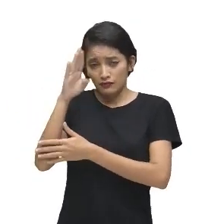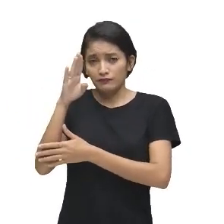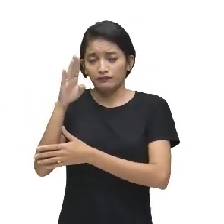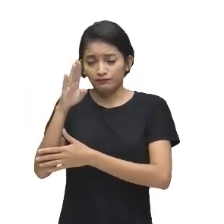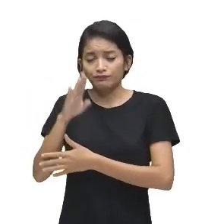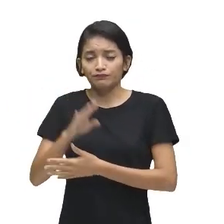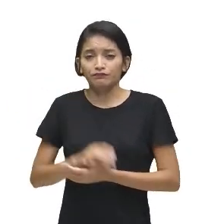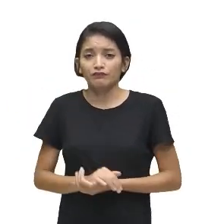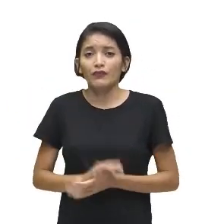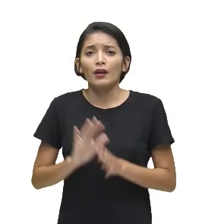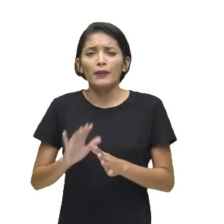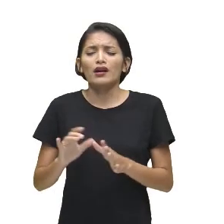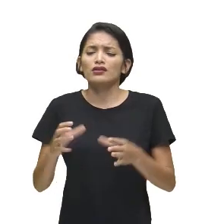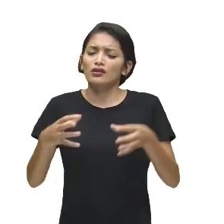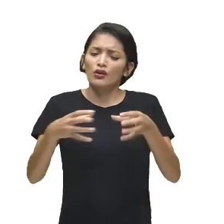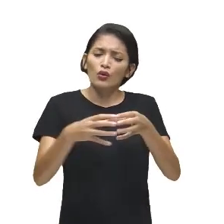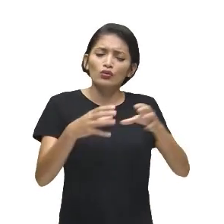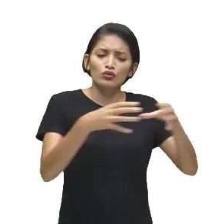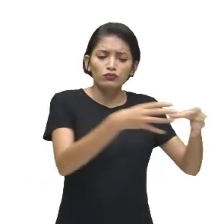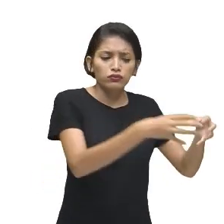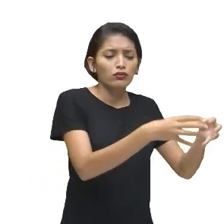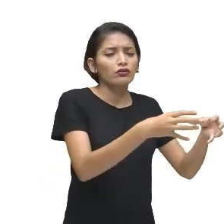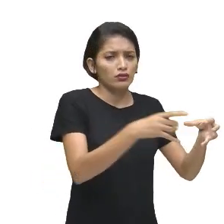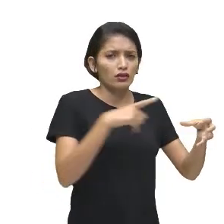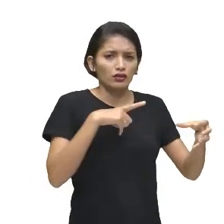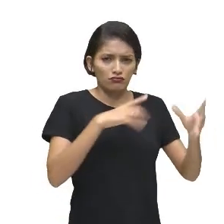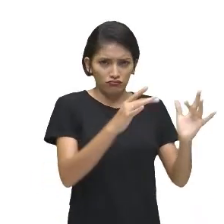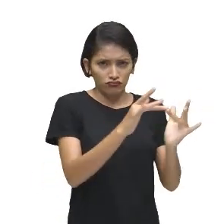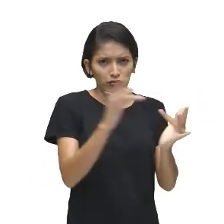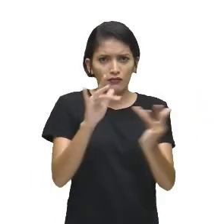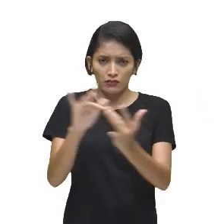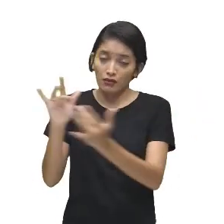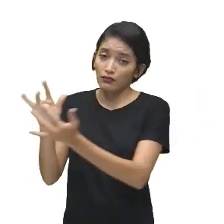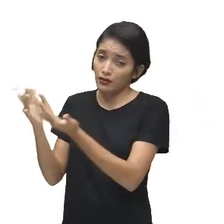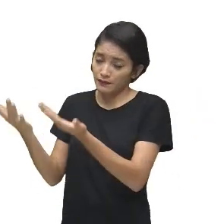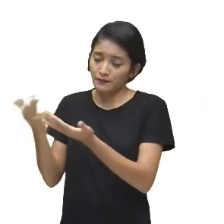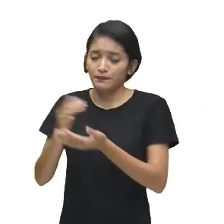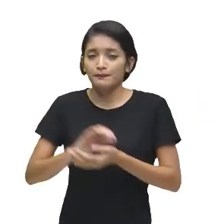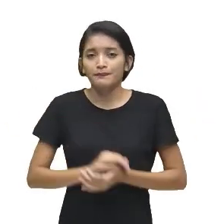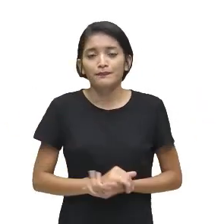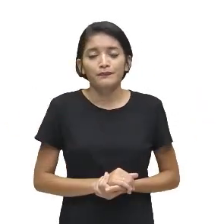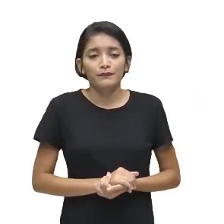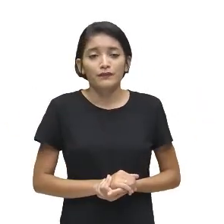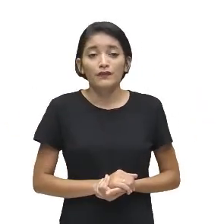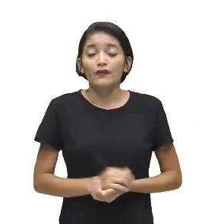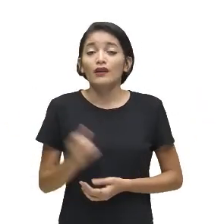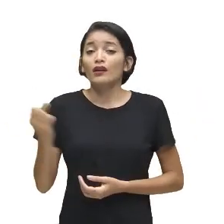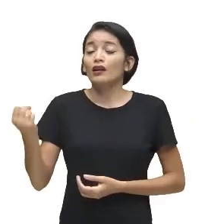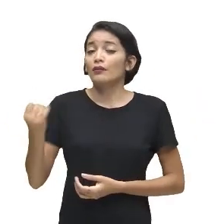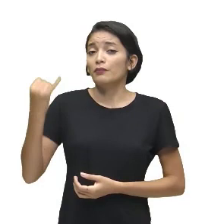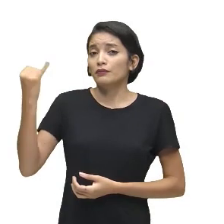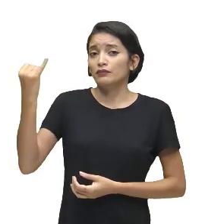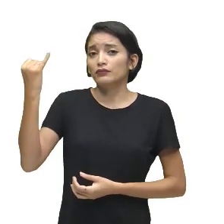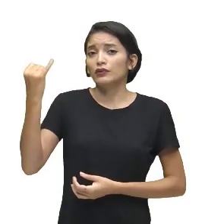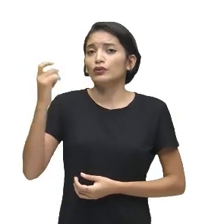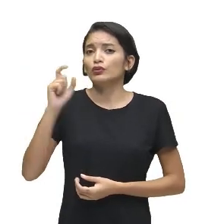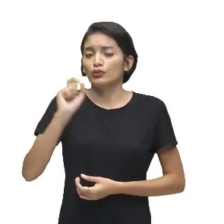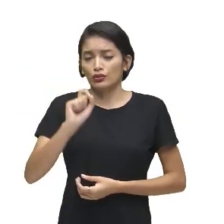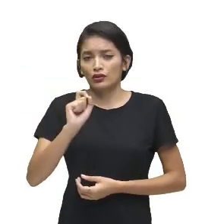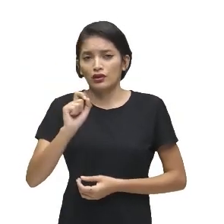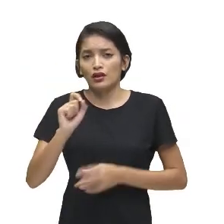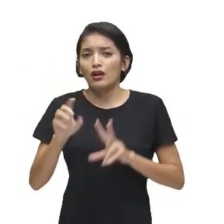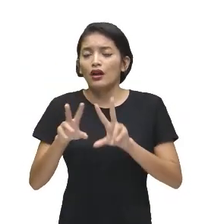mas também de outras calhas, de rios, a importância que se dá em